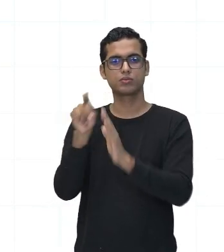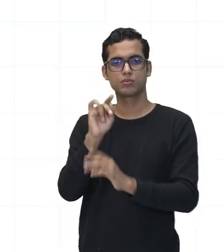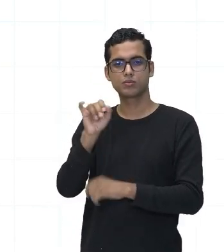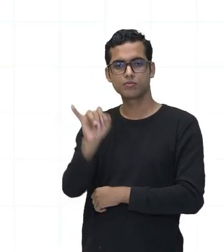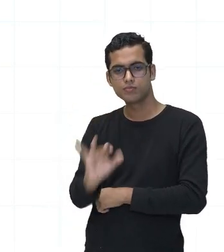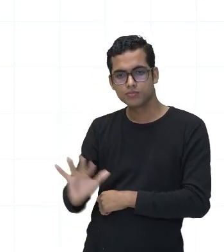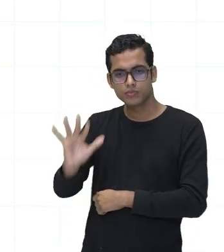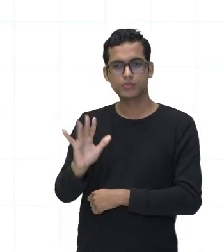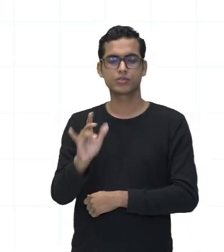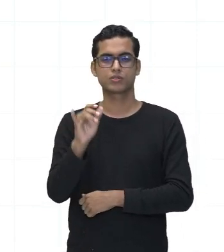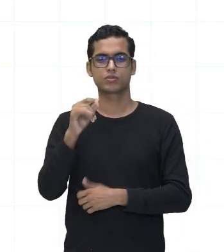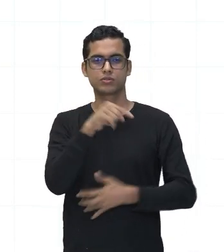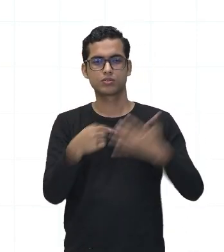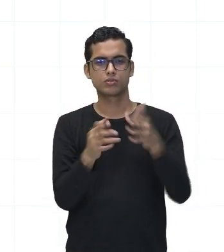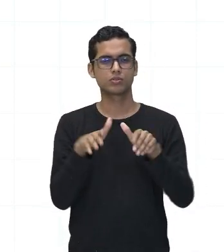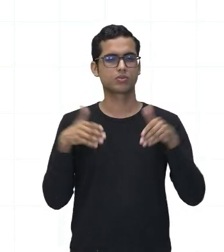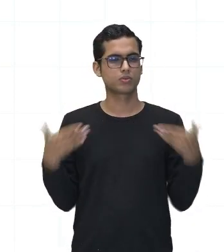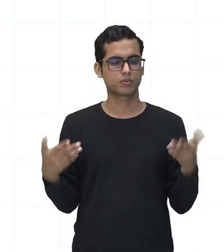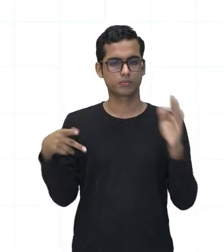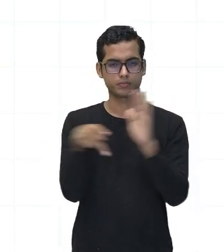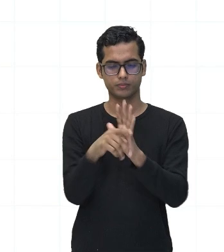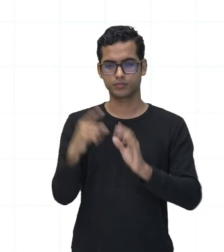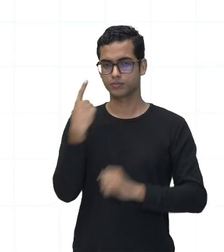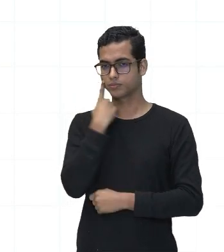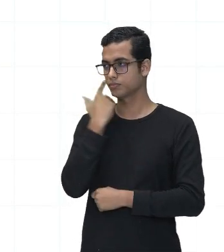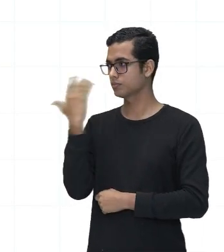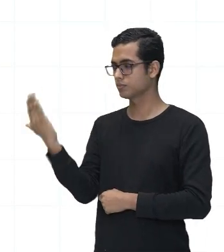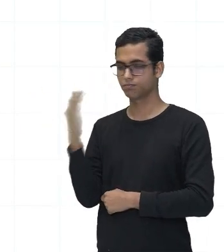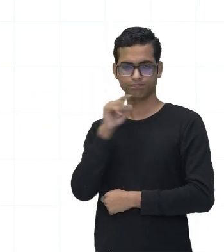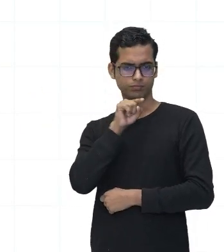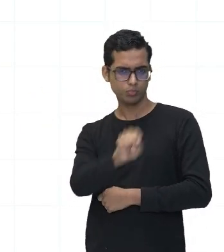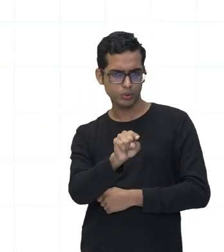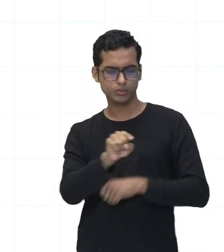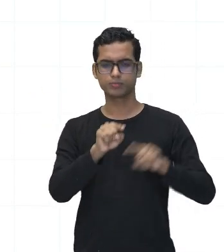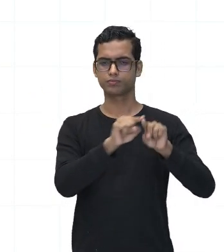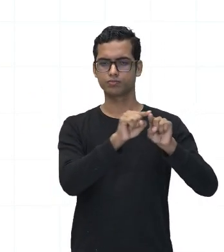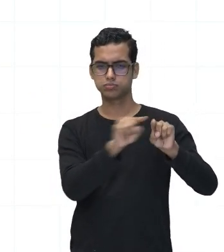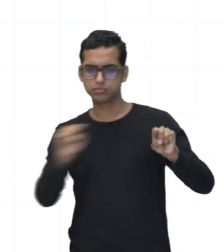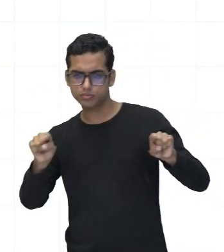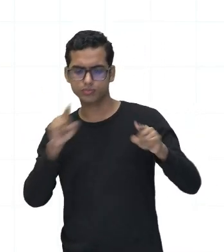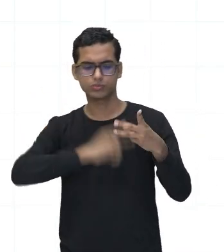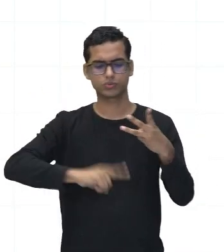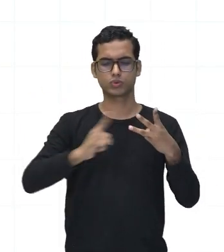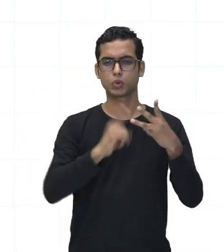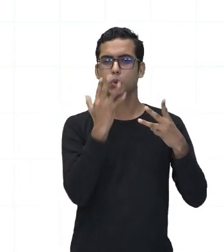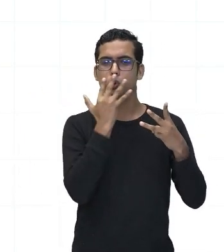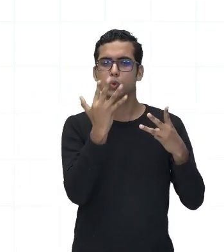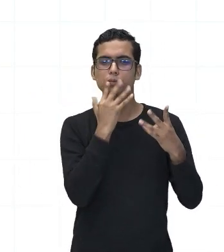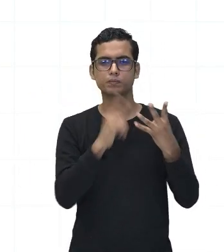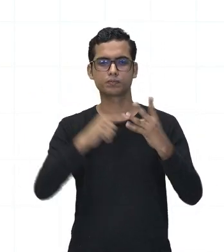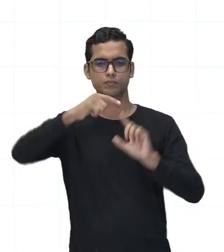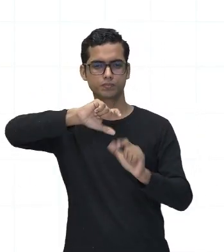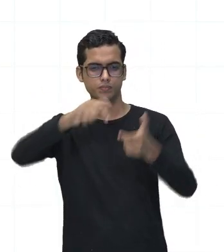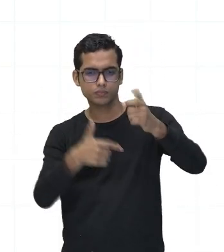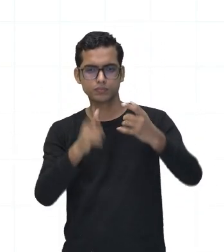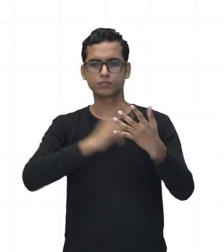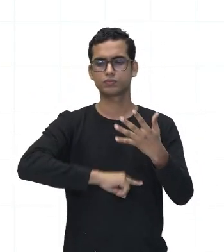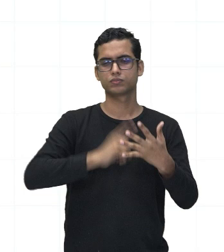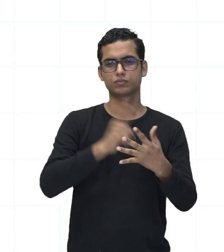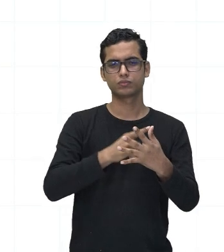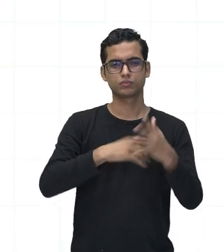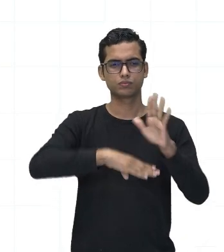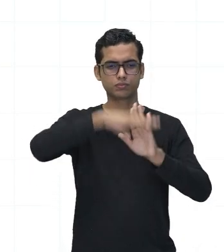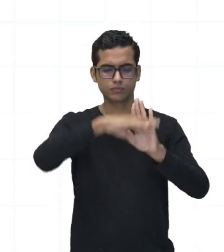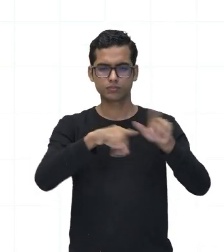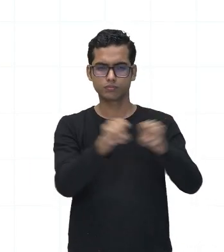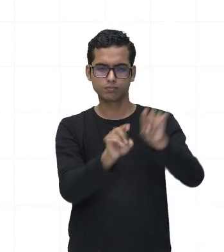visuais, são basicamente o ponto, linha, forma, cor, tom, escala,